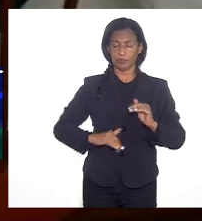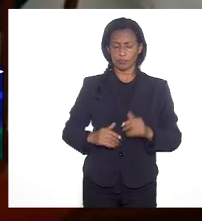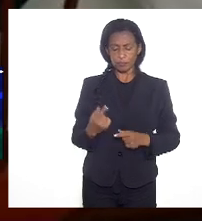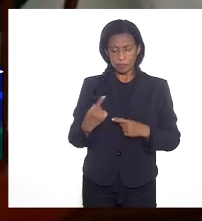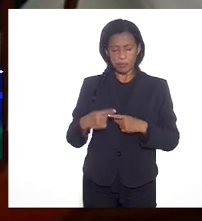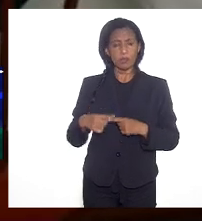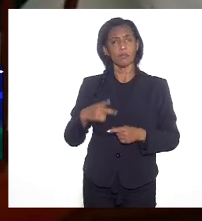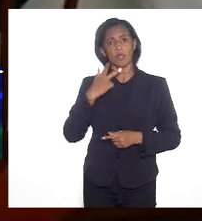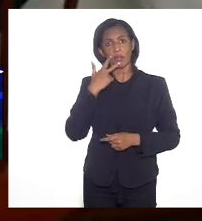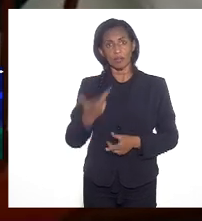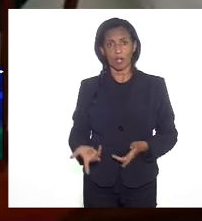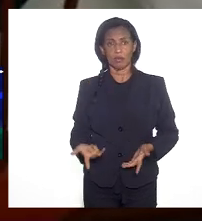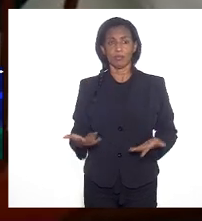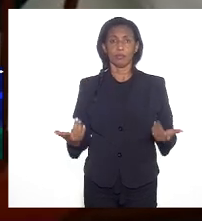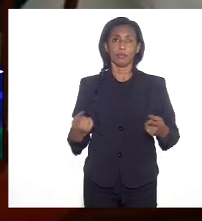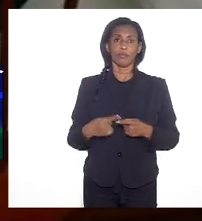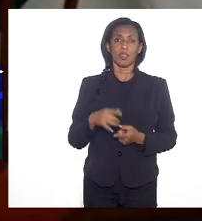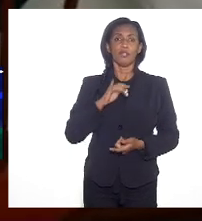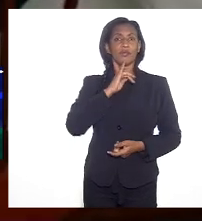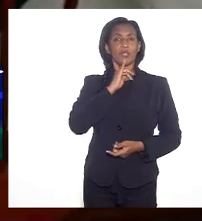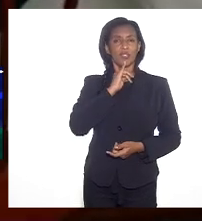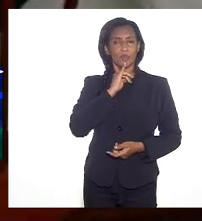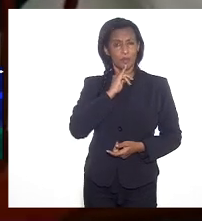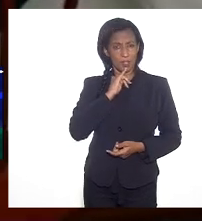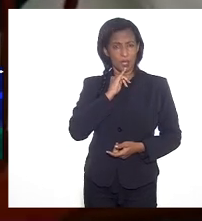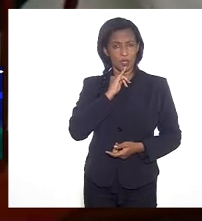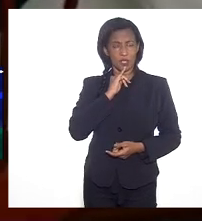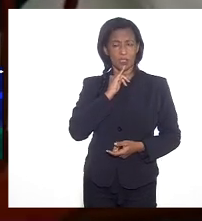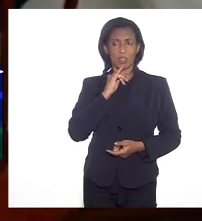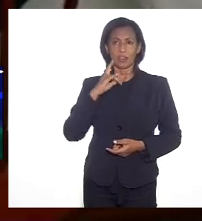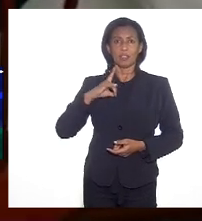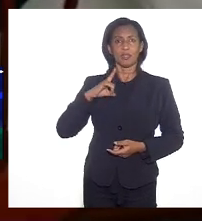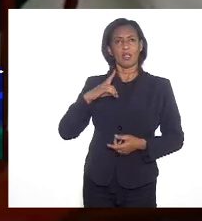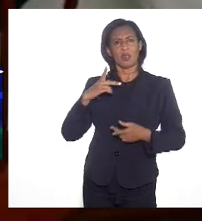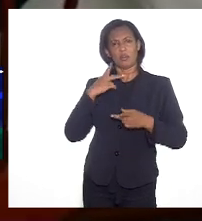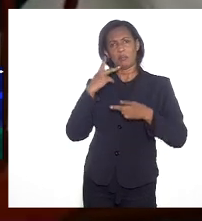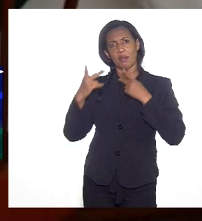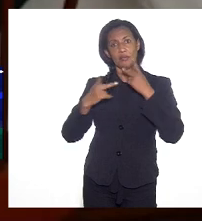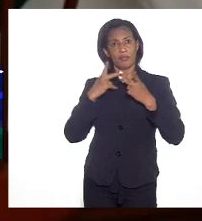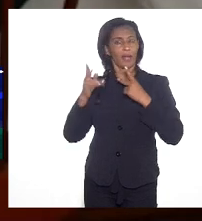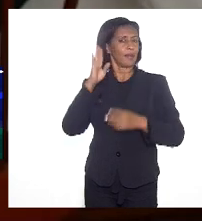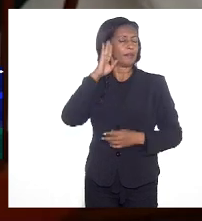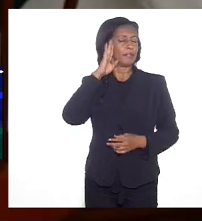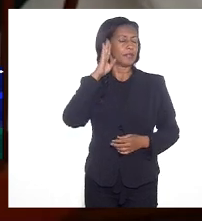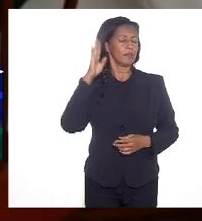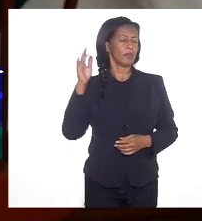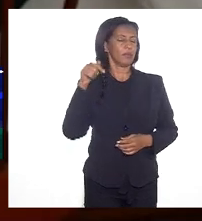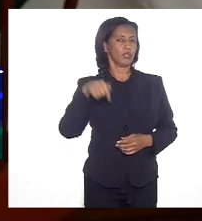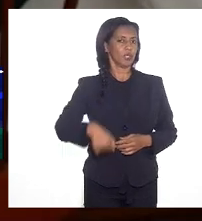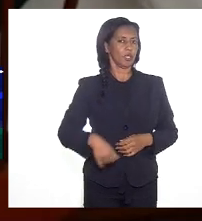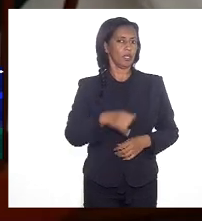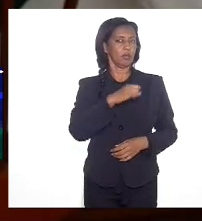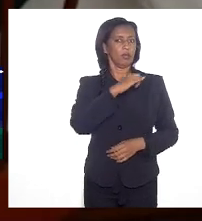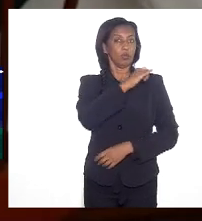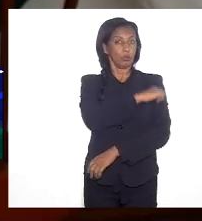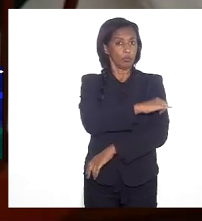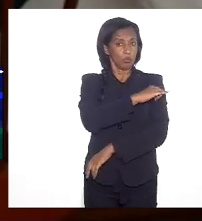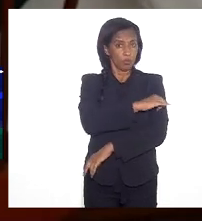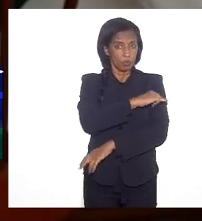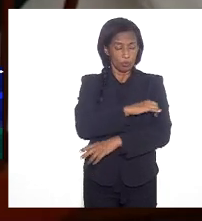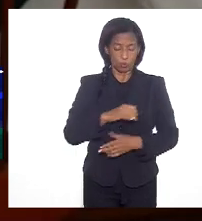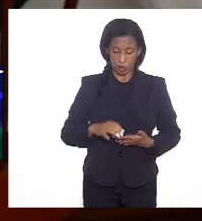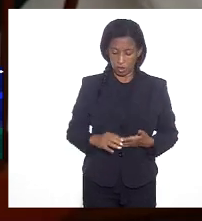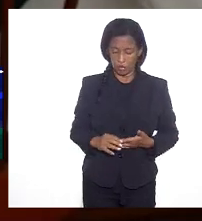digo isso? Porque, infelizmente, se criou uma narrativa, principalmente aqui no Rio de Janeiro, de